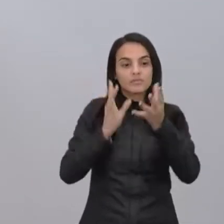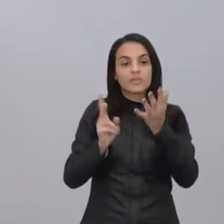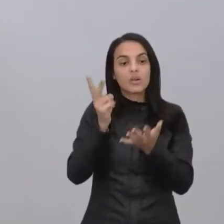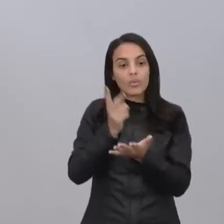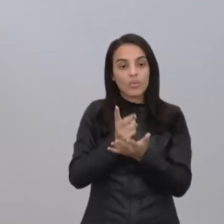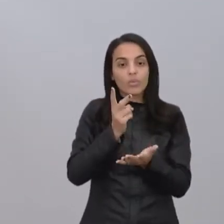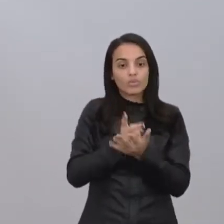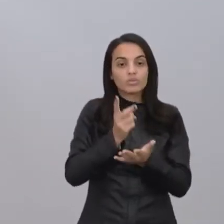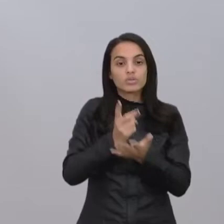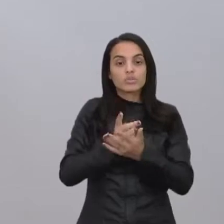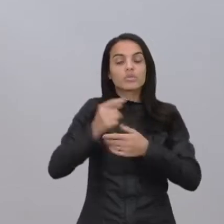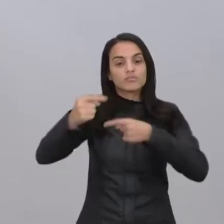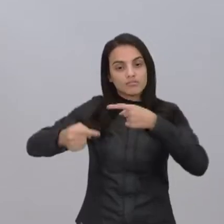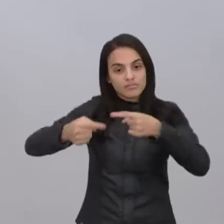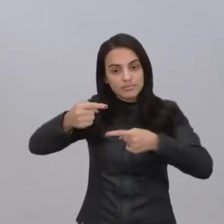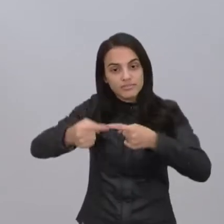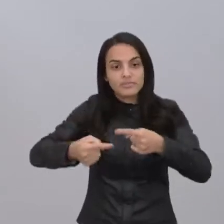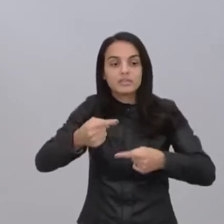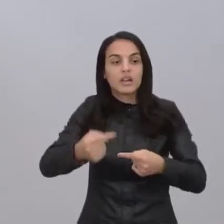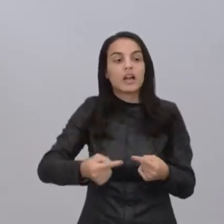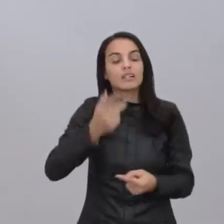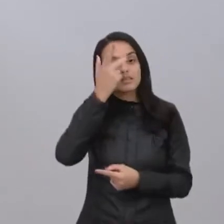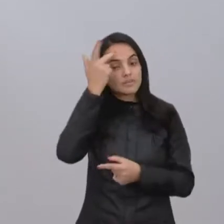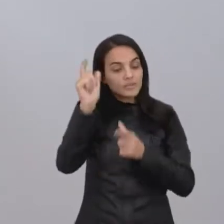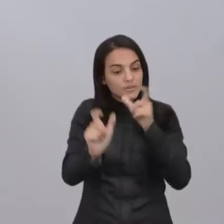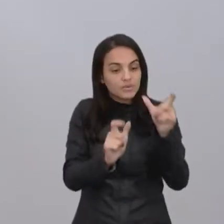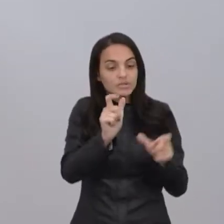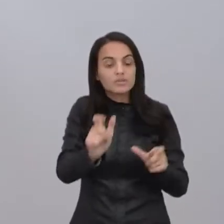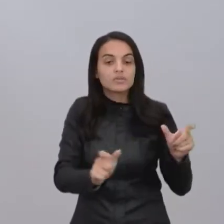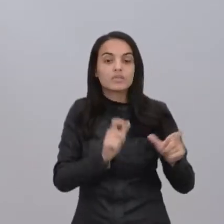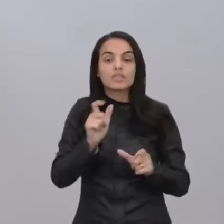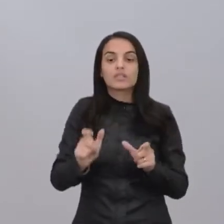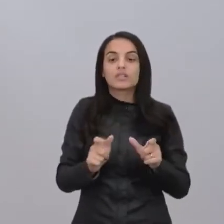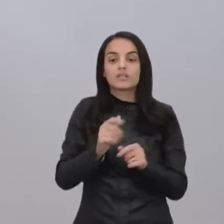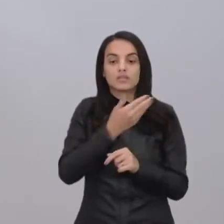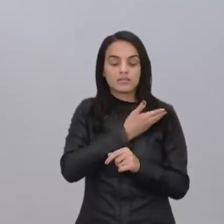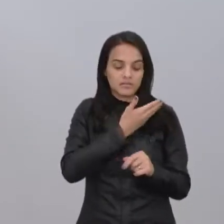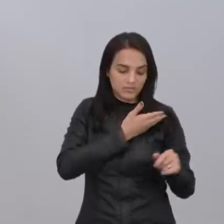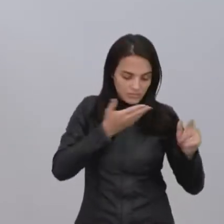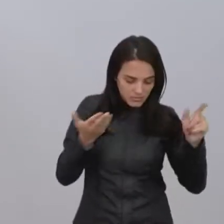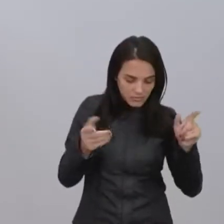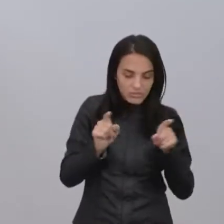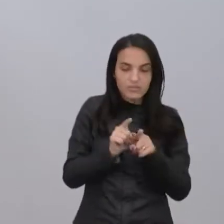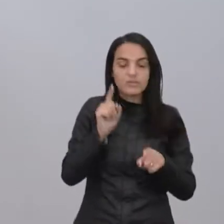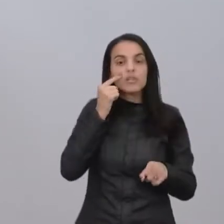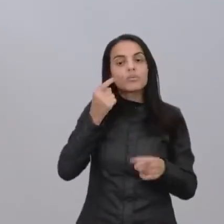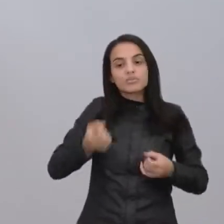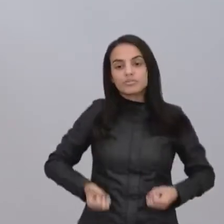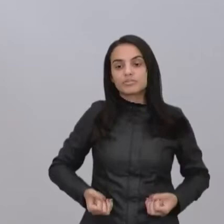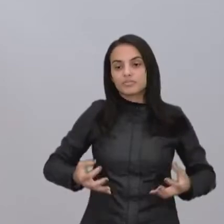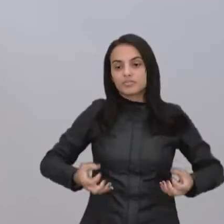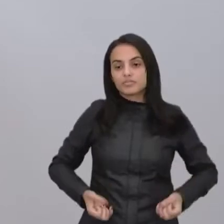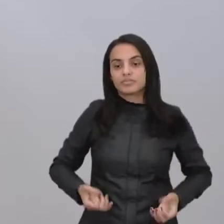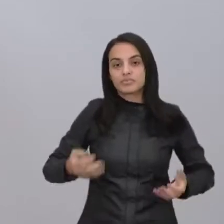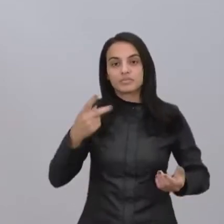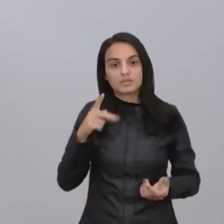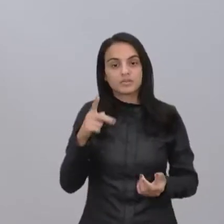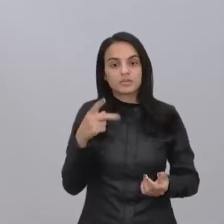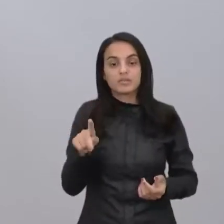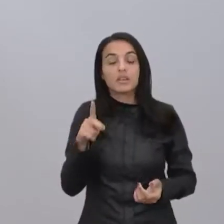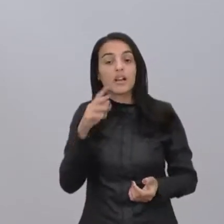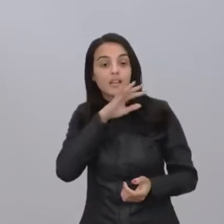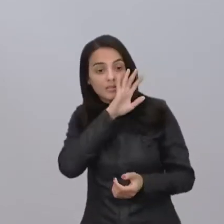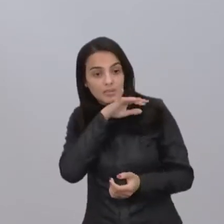permanecem nas teias, esses indivíduos dessas cadeias alimentares, ao serem consumidos pelos seus